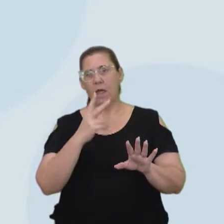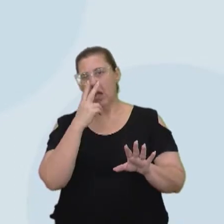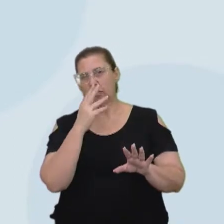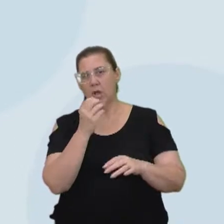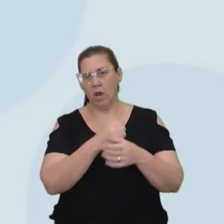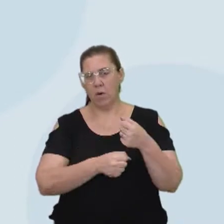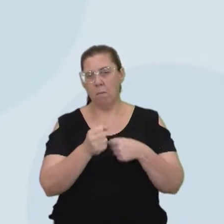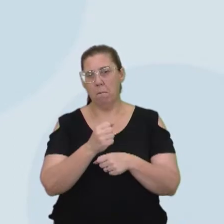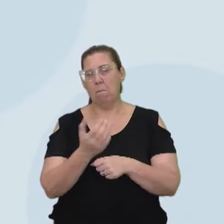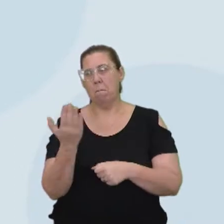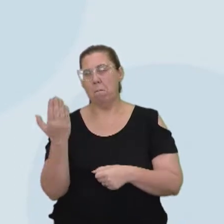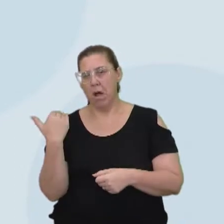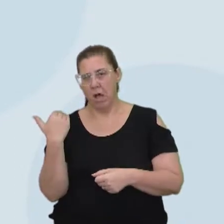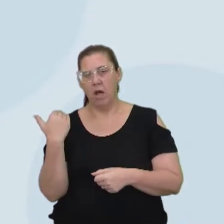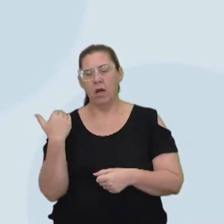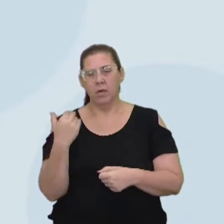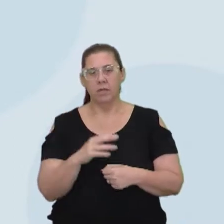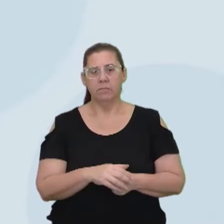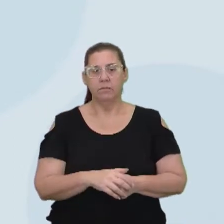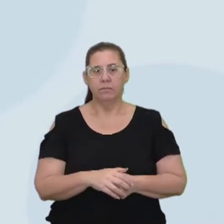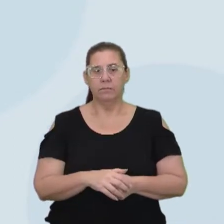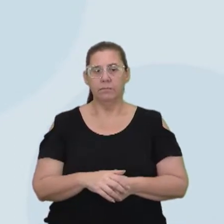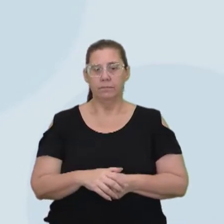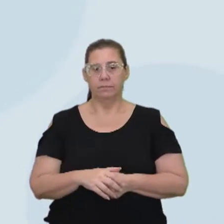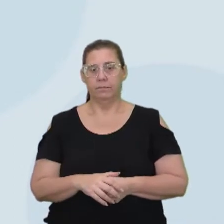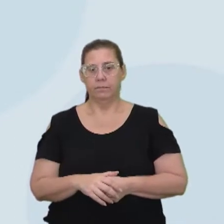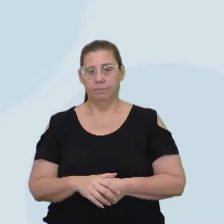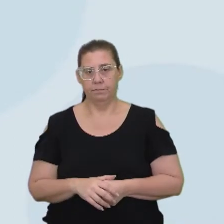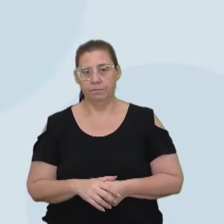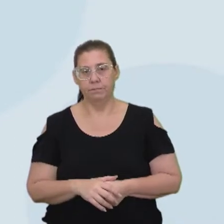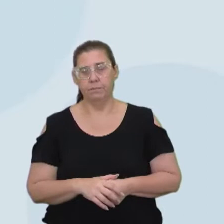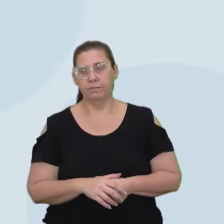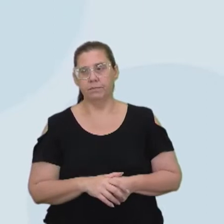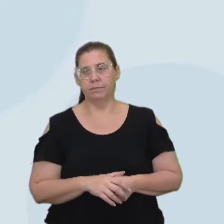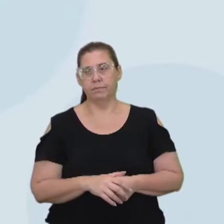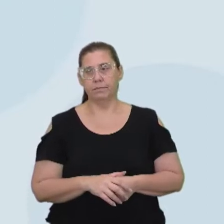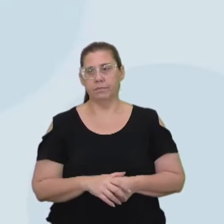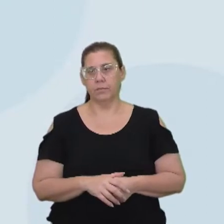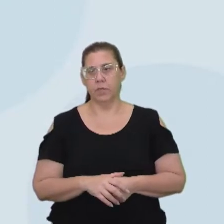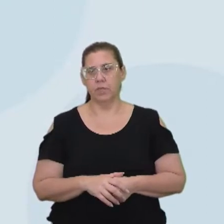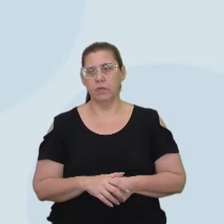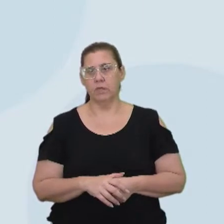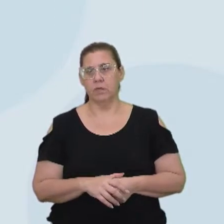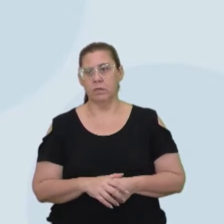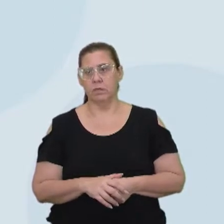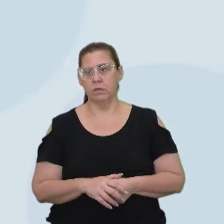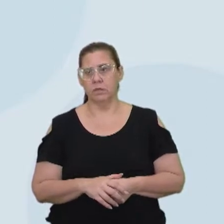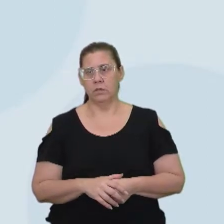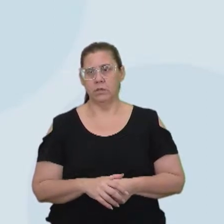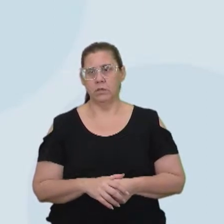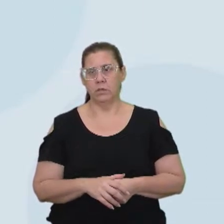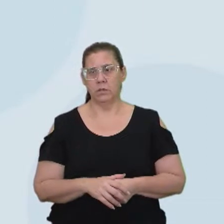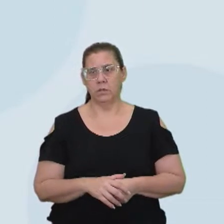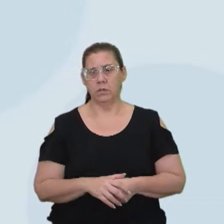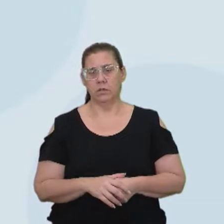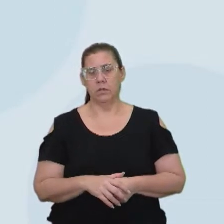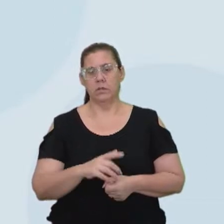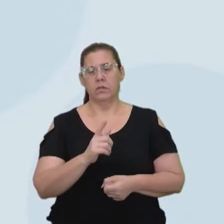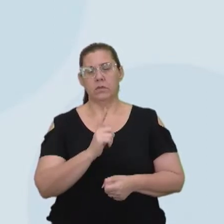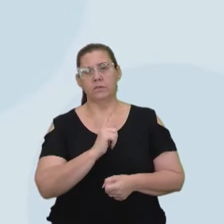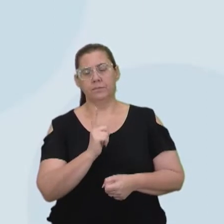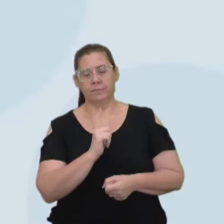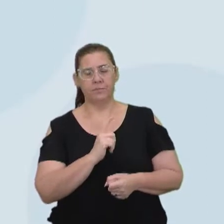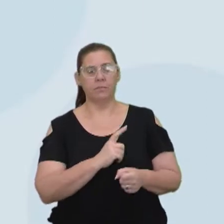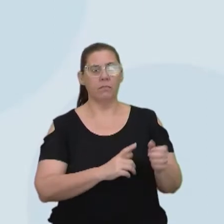foi ano passado, tá? Então, vamos lá. Temos a lei e a gente tem o decreto que segue a lei. Então,